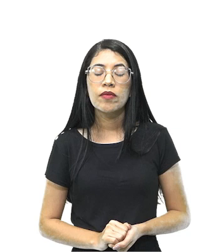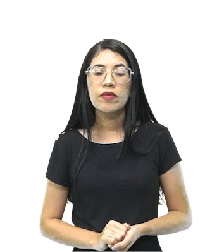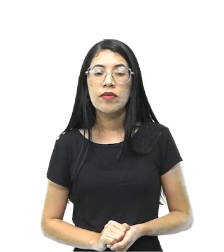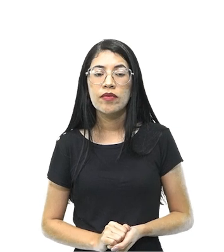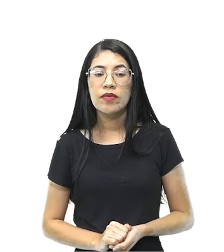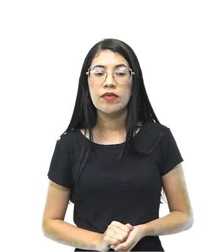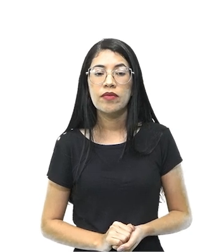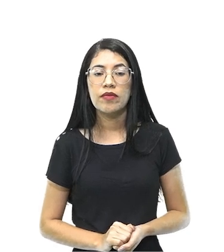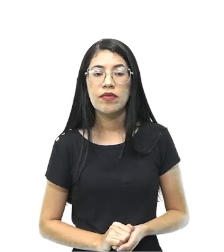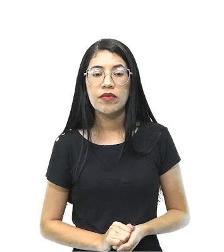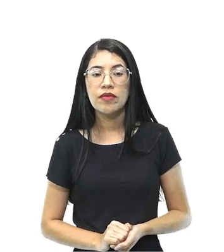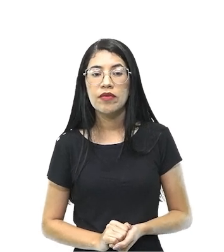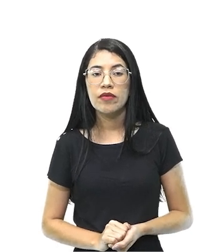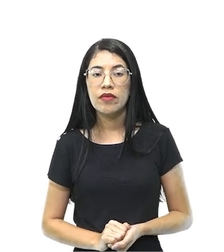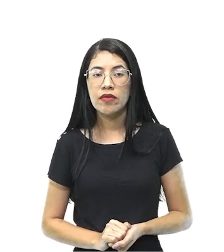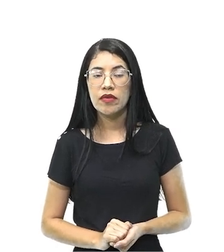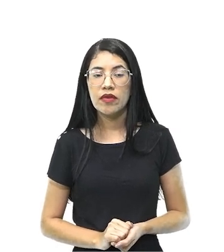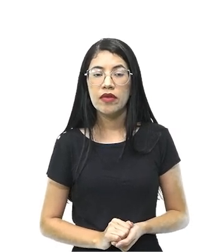Eles